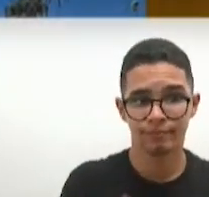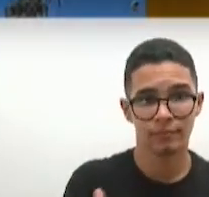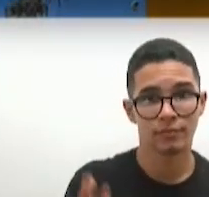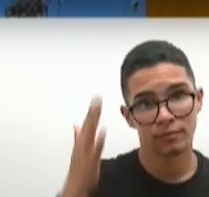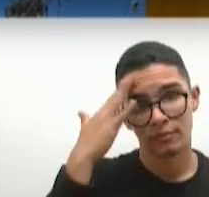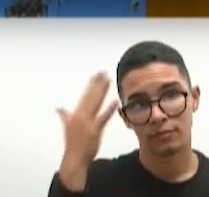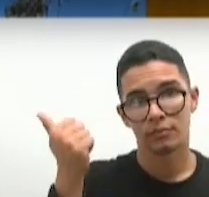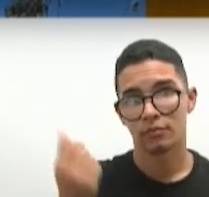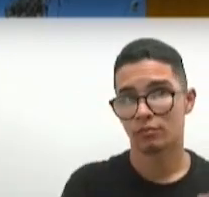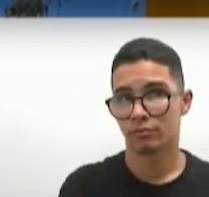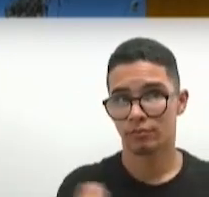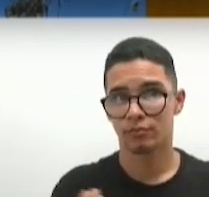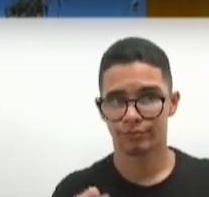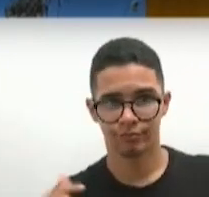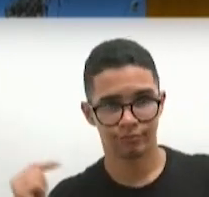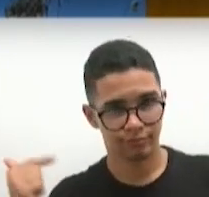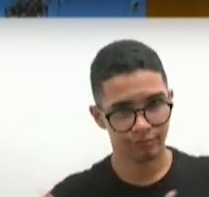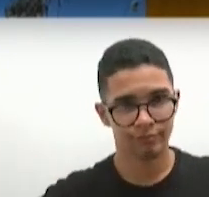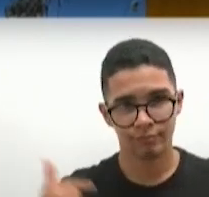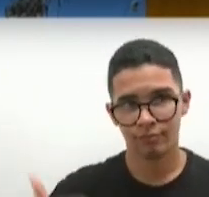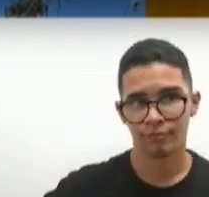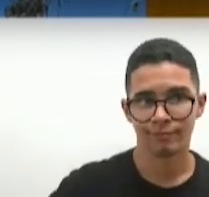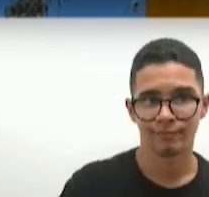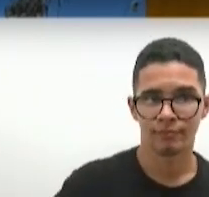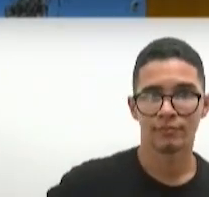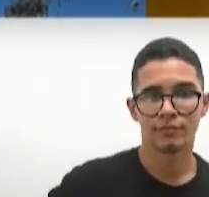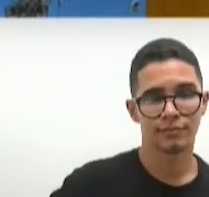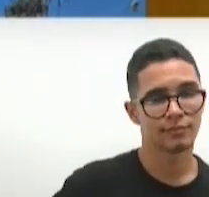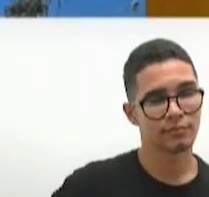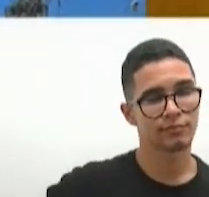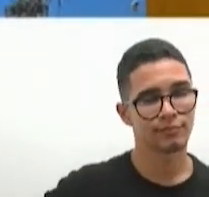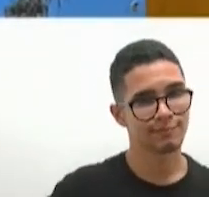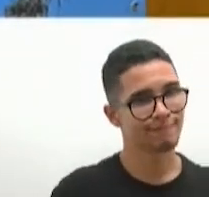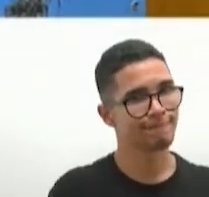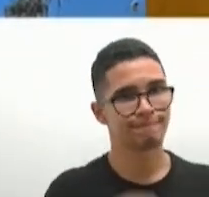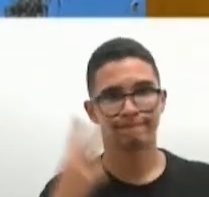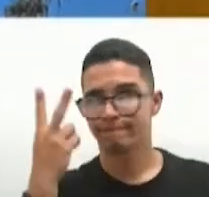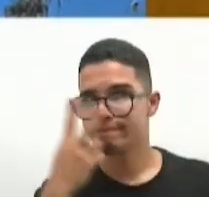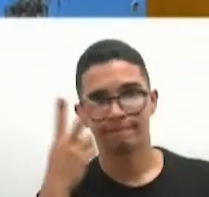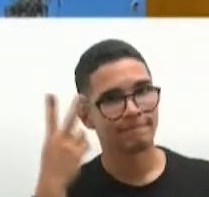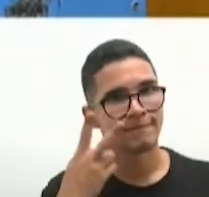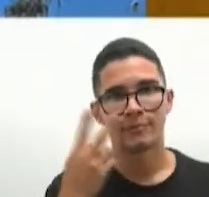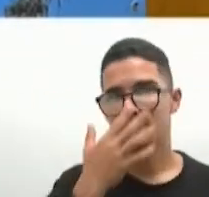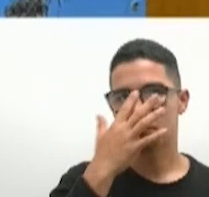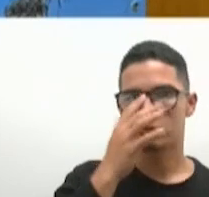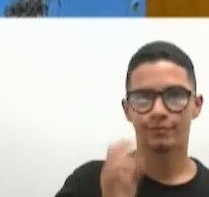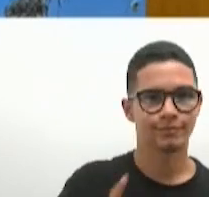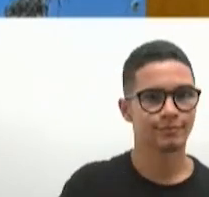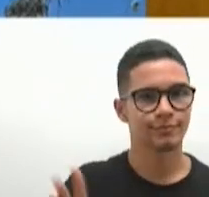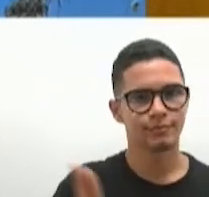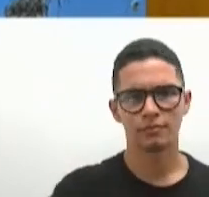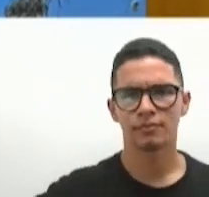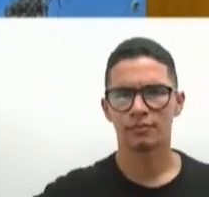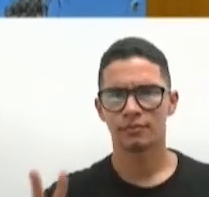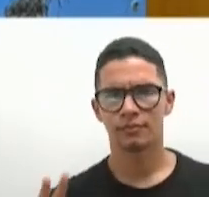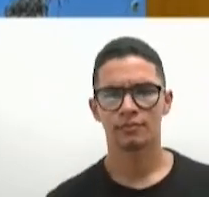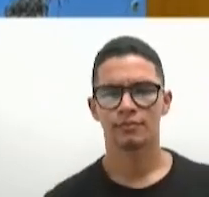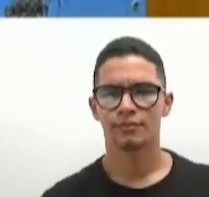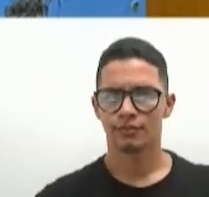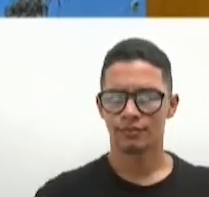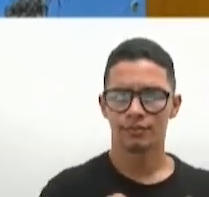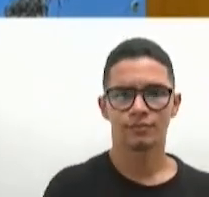não é da câmara essa vitória não é de nenhum Vereador a gente só tá usando espaço da casa